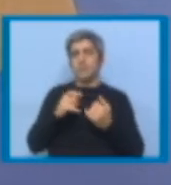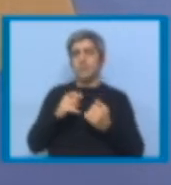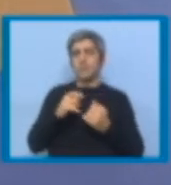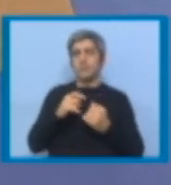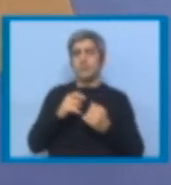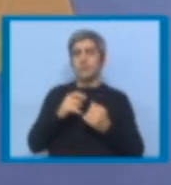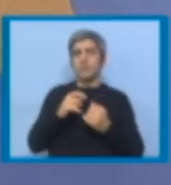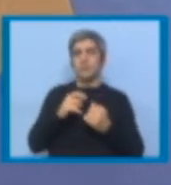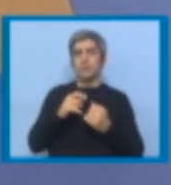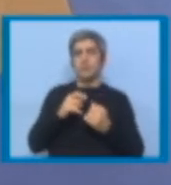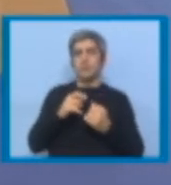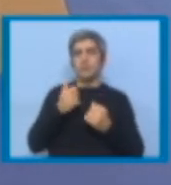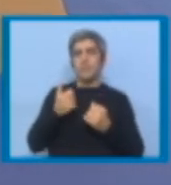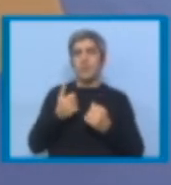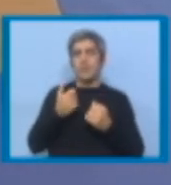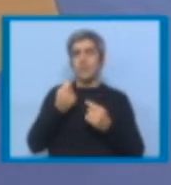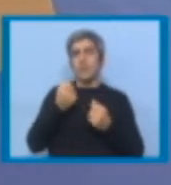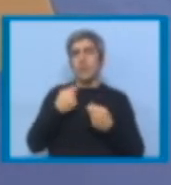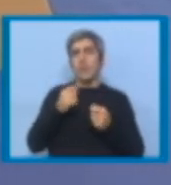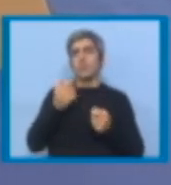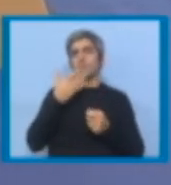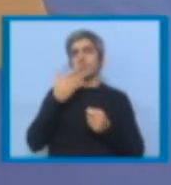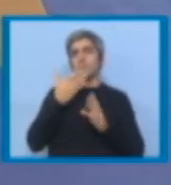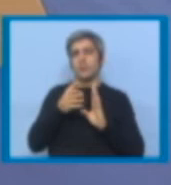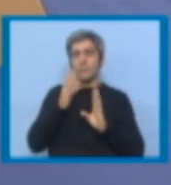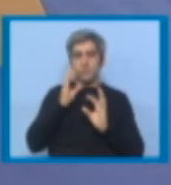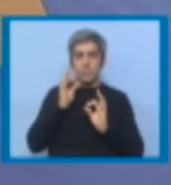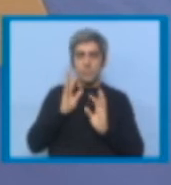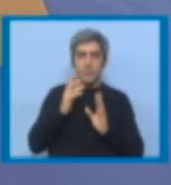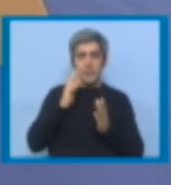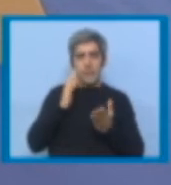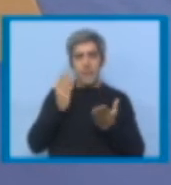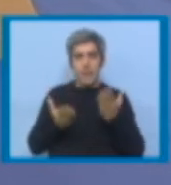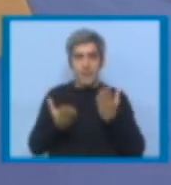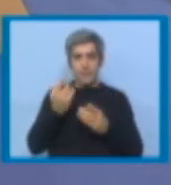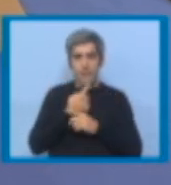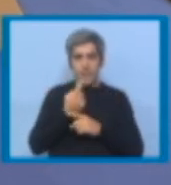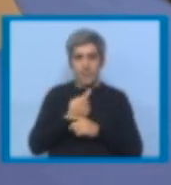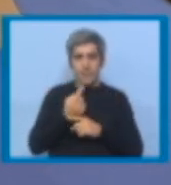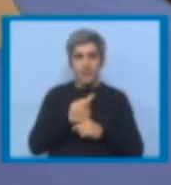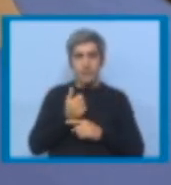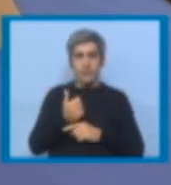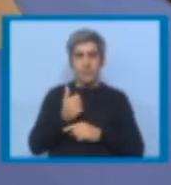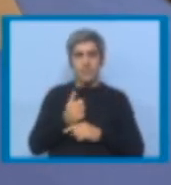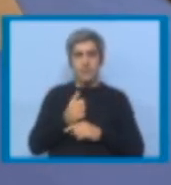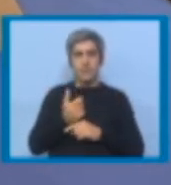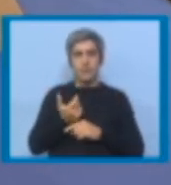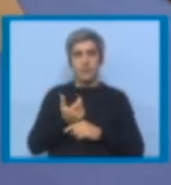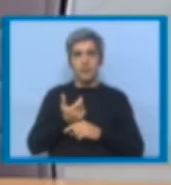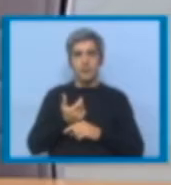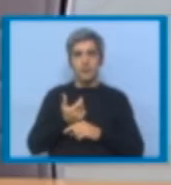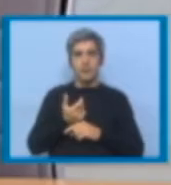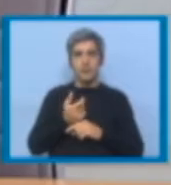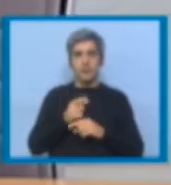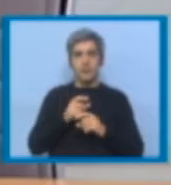tenham sido bem usados. Exato. E estamos todos bastante É preciso fartos. um equilíbrio nas coisas. Exatamente. E, portanto,